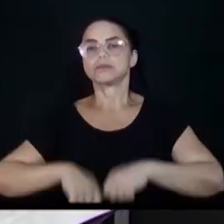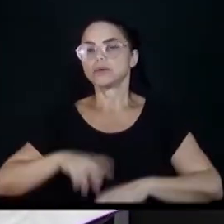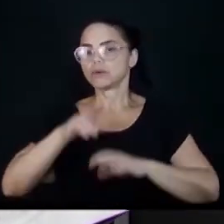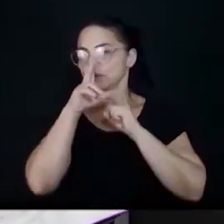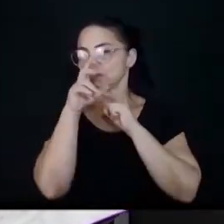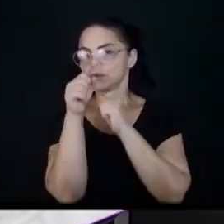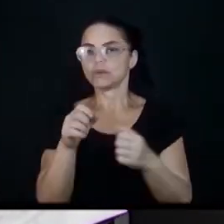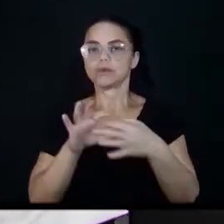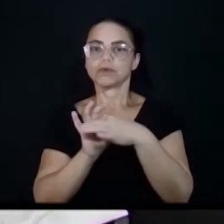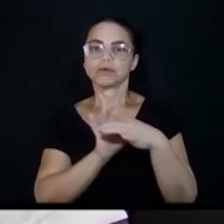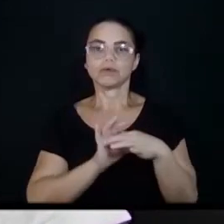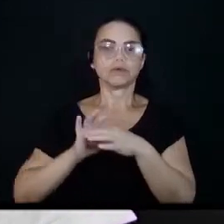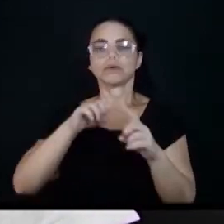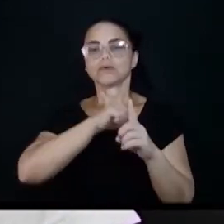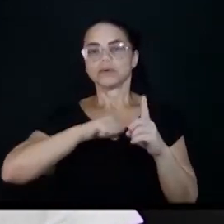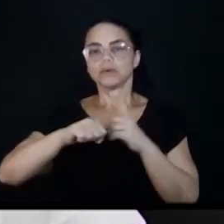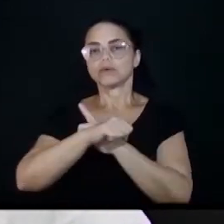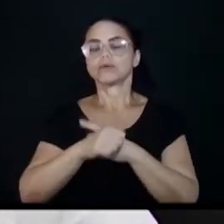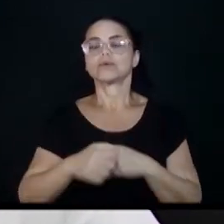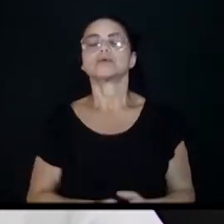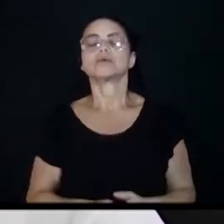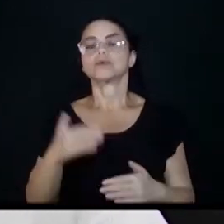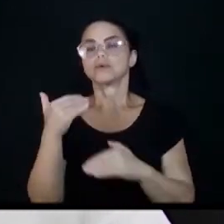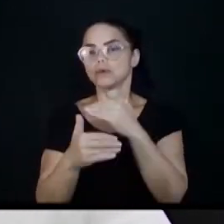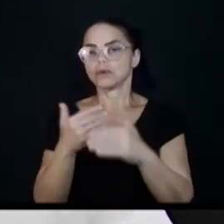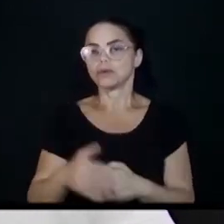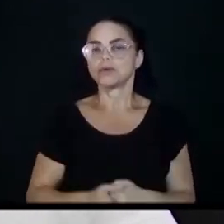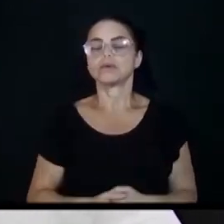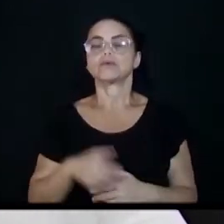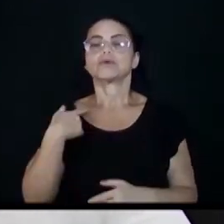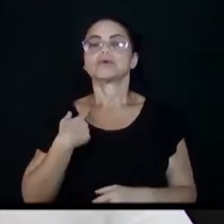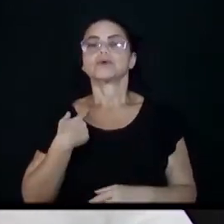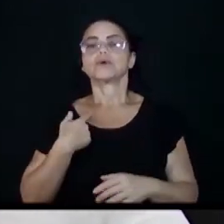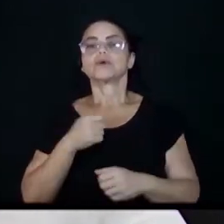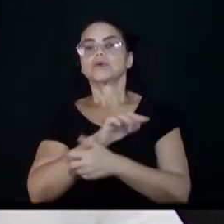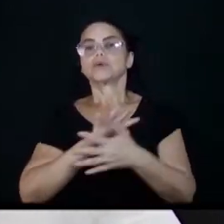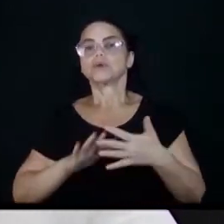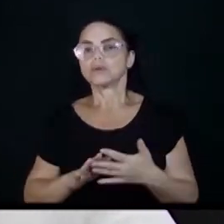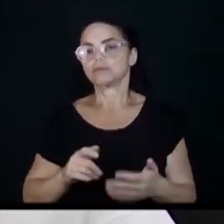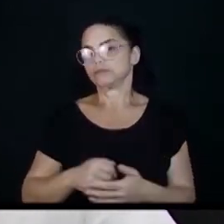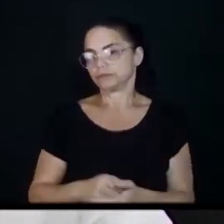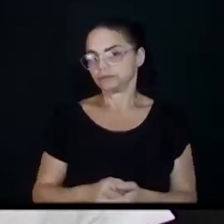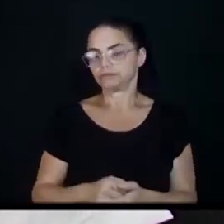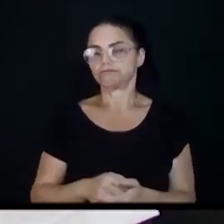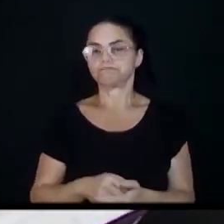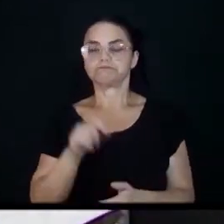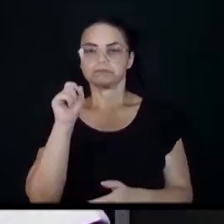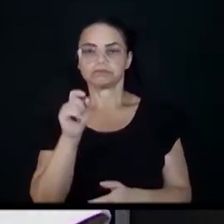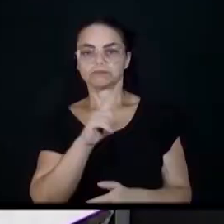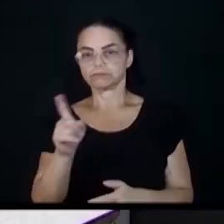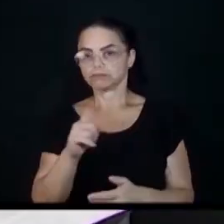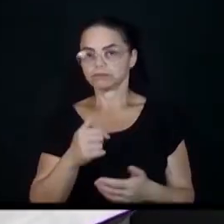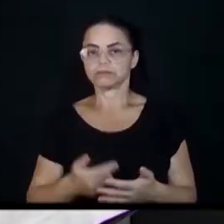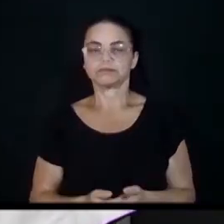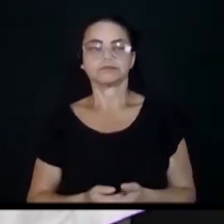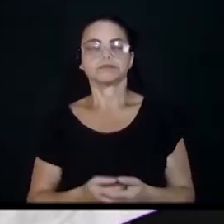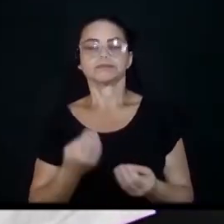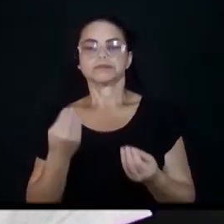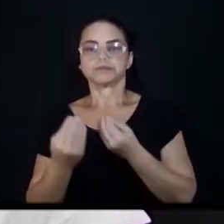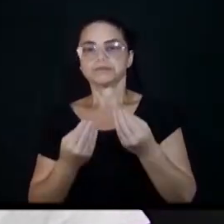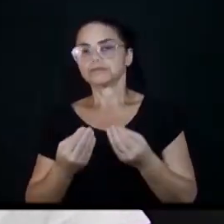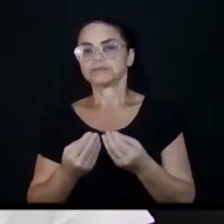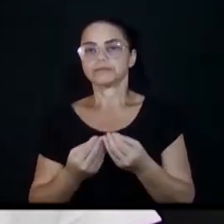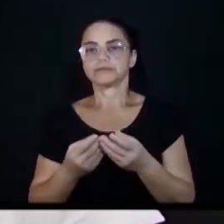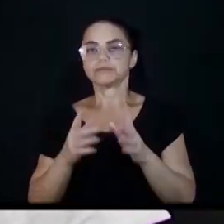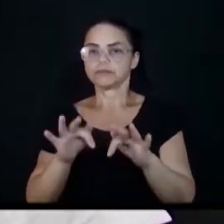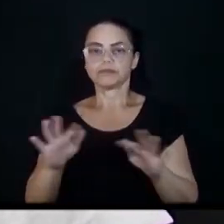sociais e, através dessas atividades que não são um meio, não são o fim, mas sim um meio,